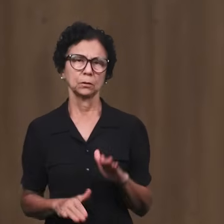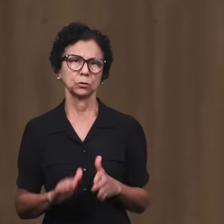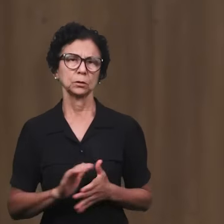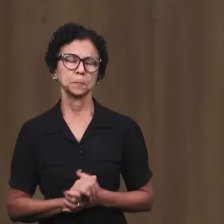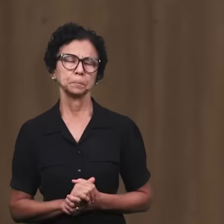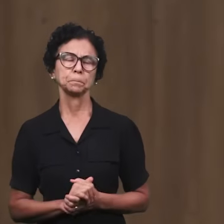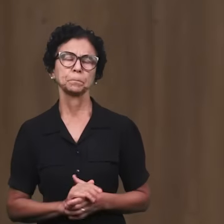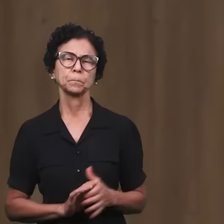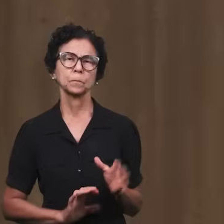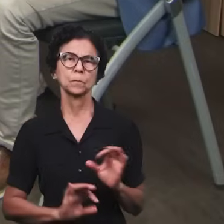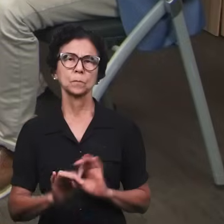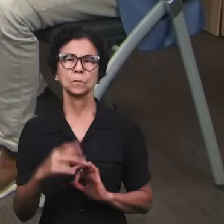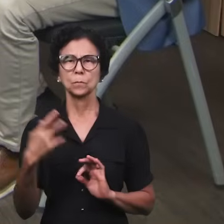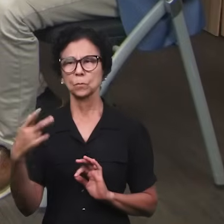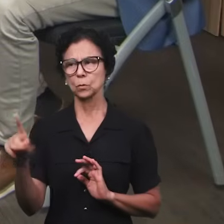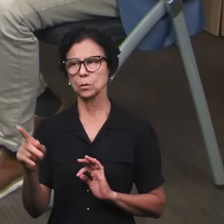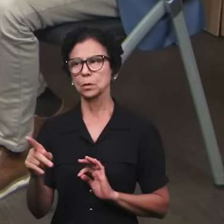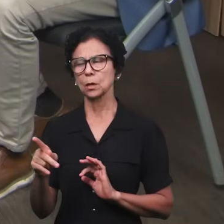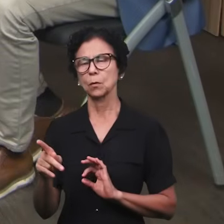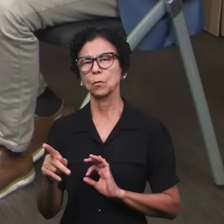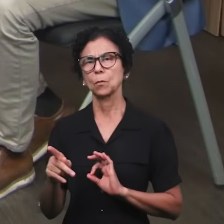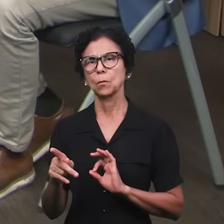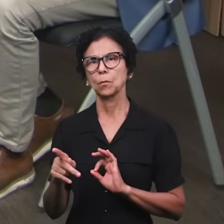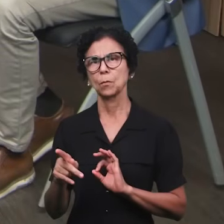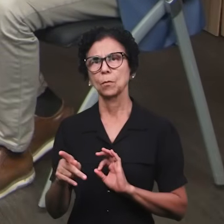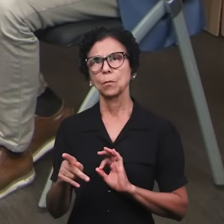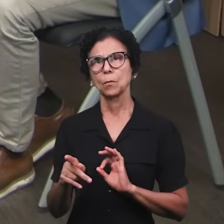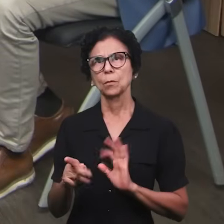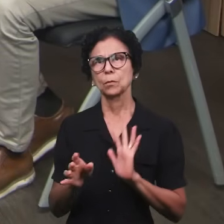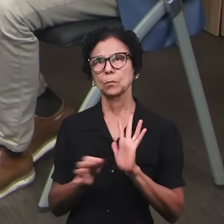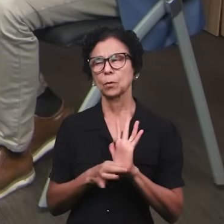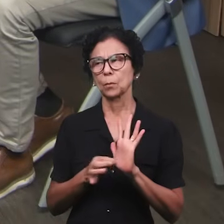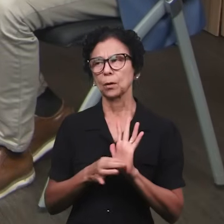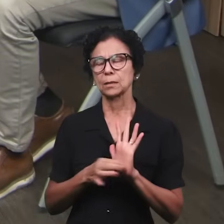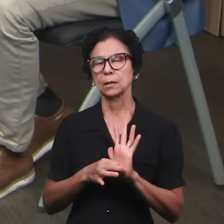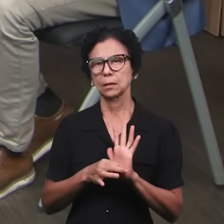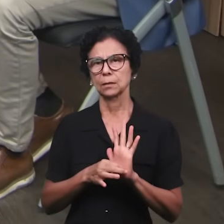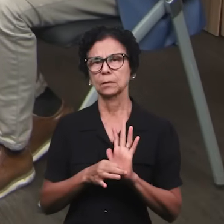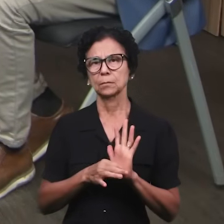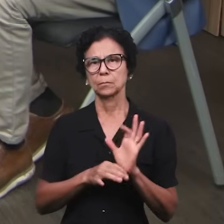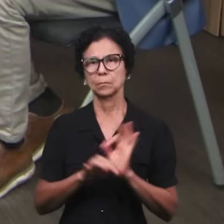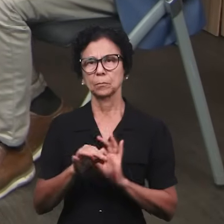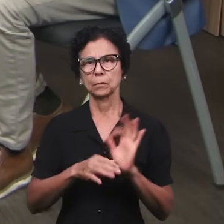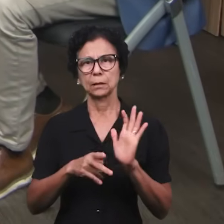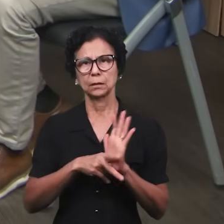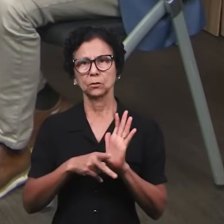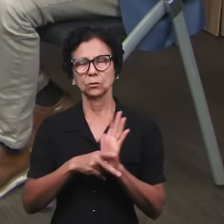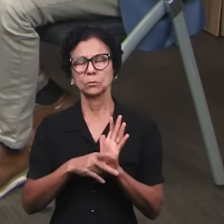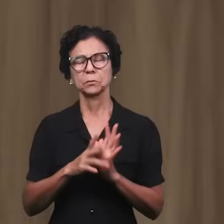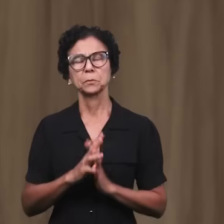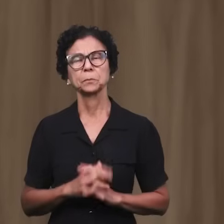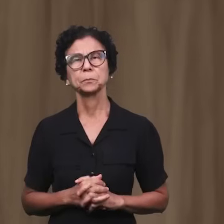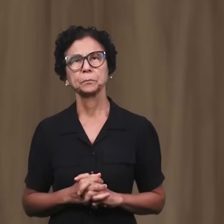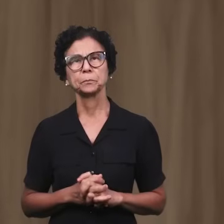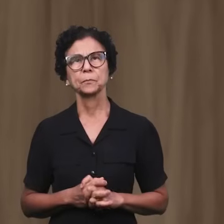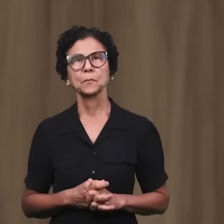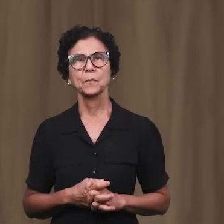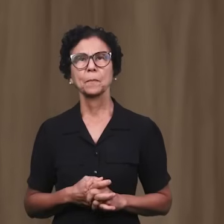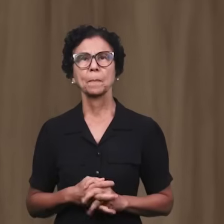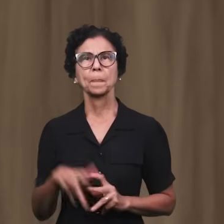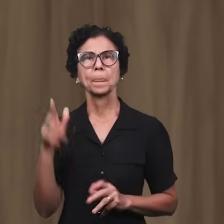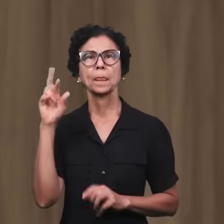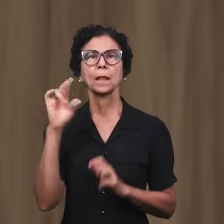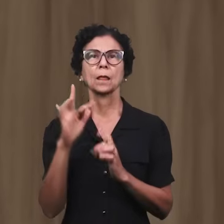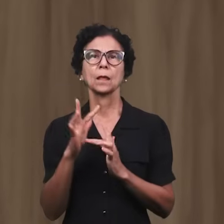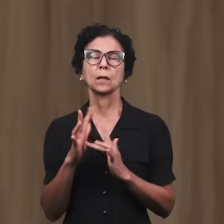longo prazo. Excelente. Então vamos seguir para a próxima pergunta Sim. aqui no estúdio. Por favor, pode se apresentar e fazer a sua pergunta. A paz do Senhor Jesus.